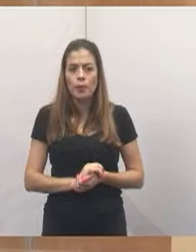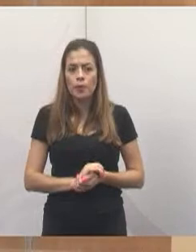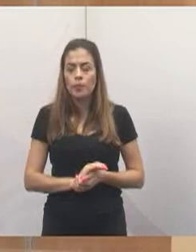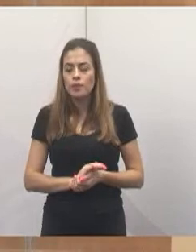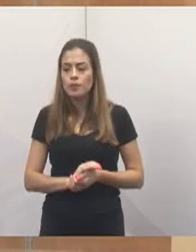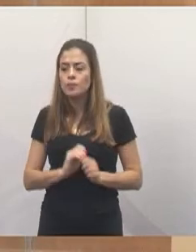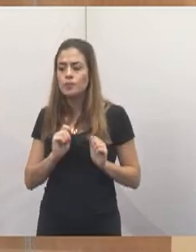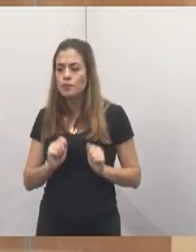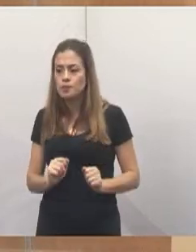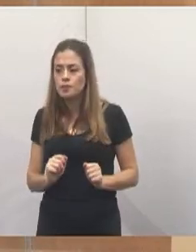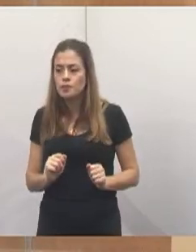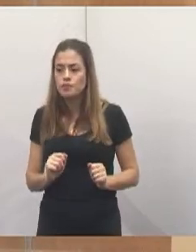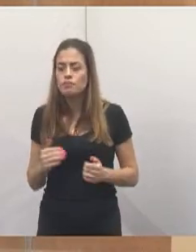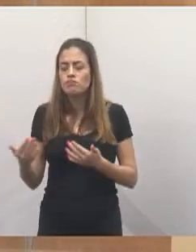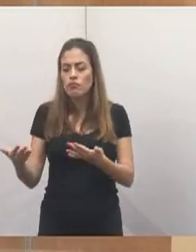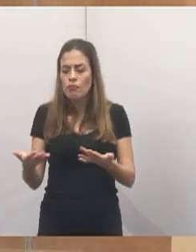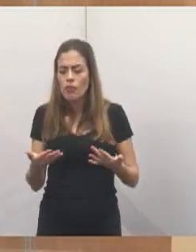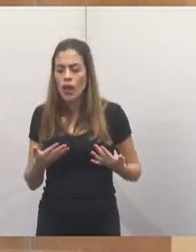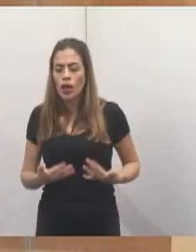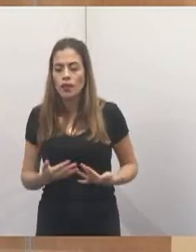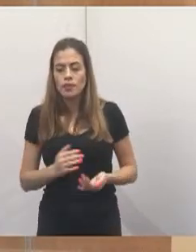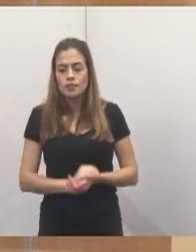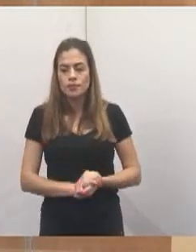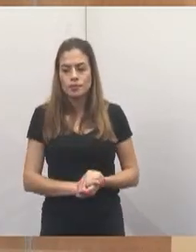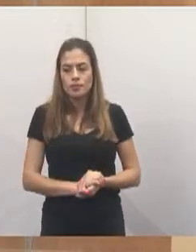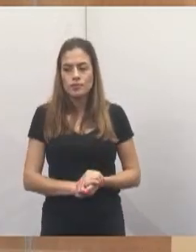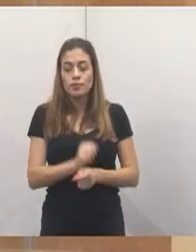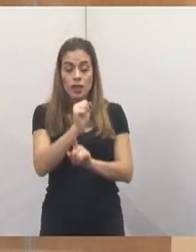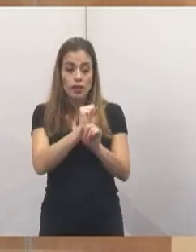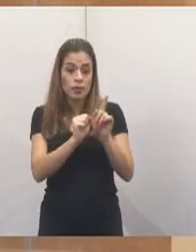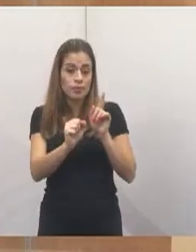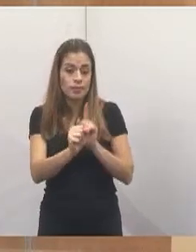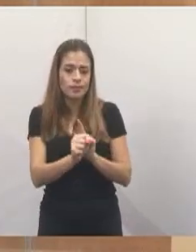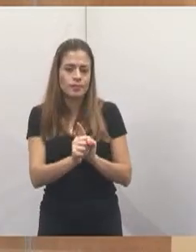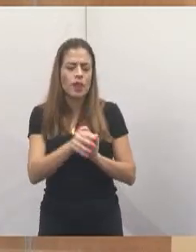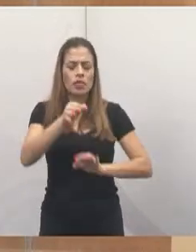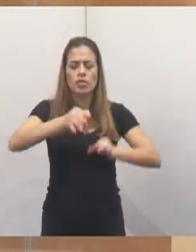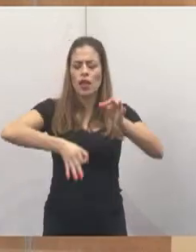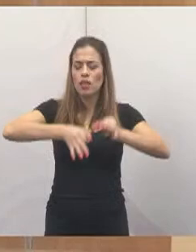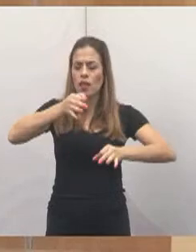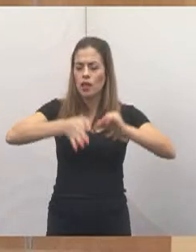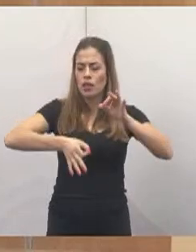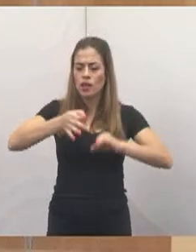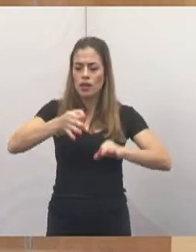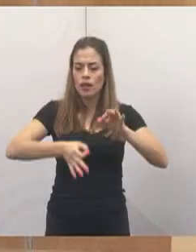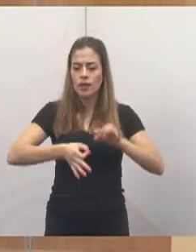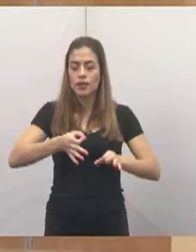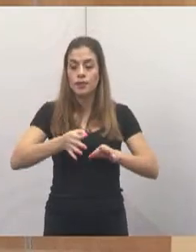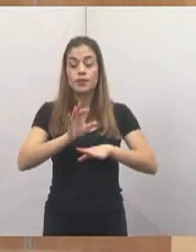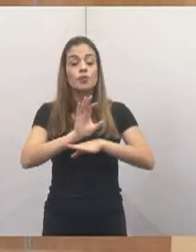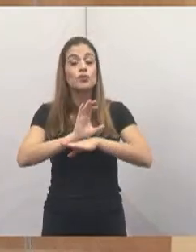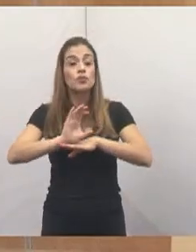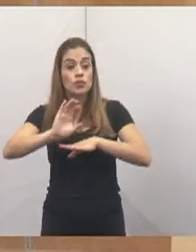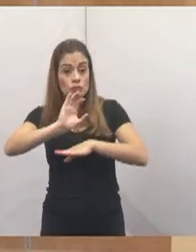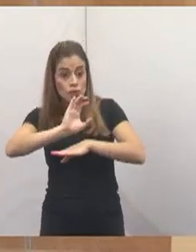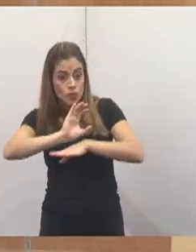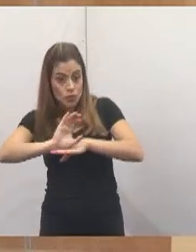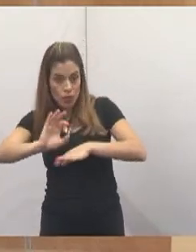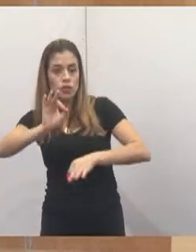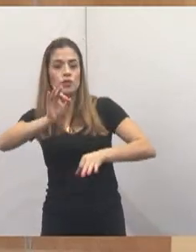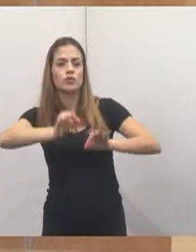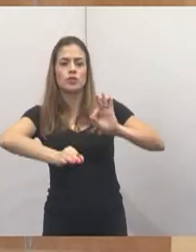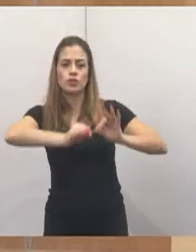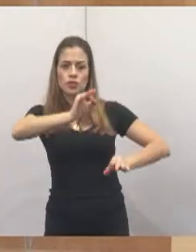Nós que levamos o anseio da sociedade para que seja julgado, para que seja constitucionalmente